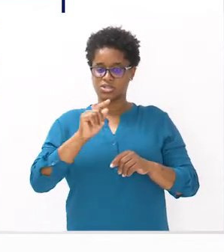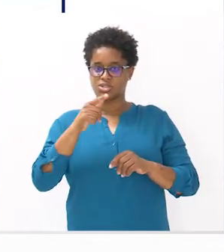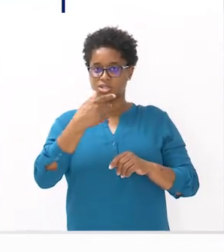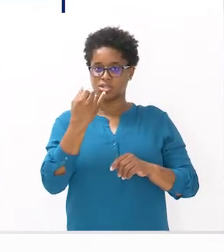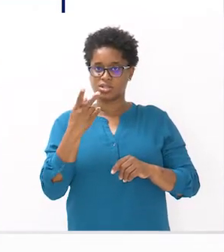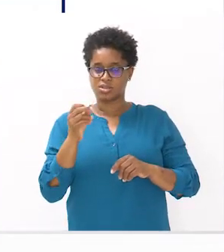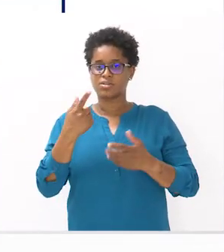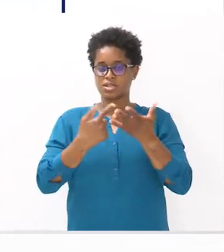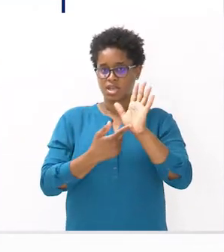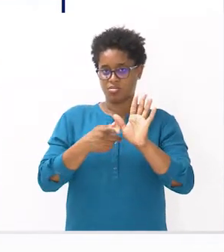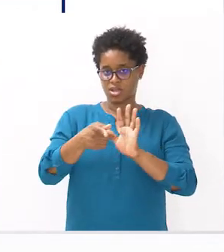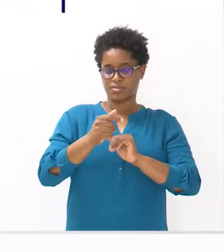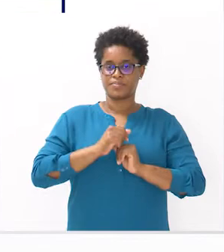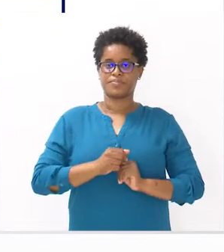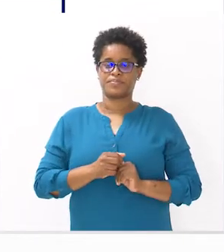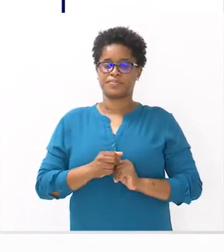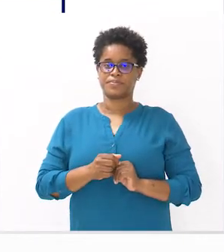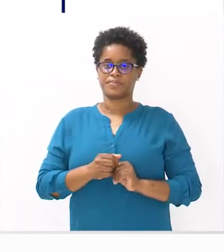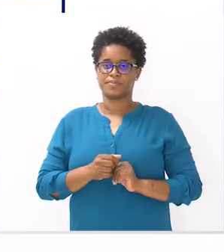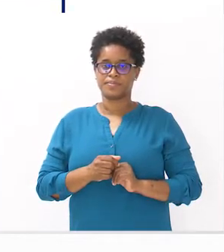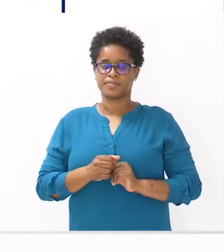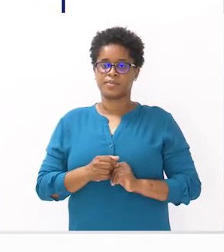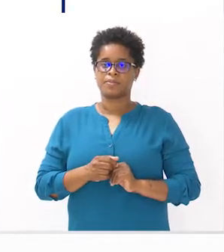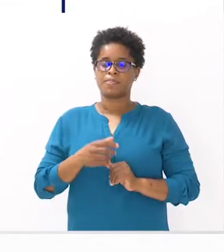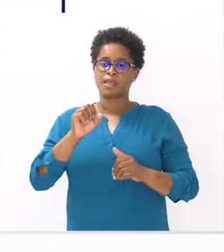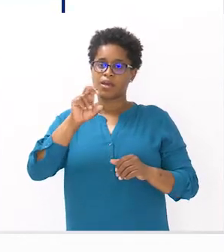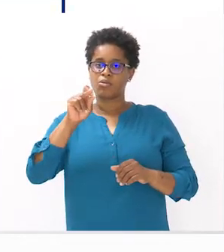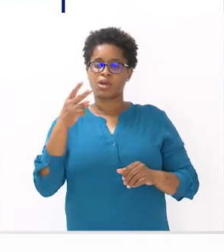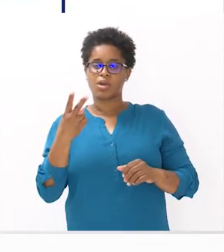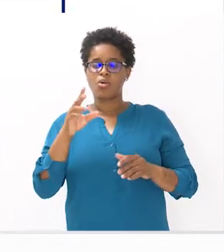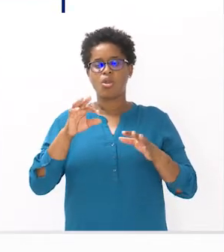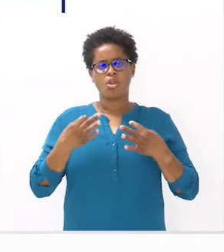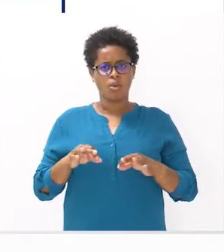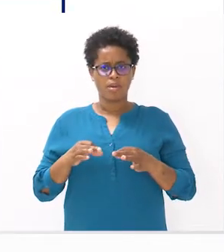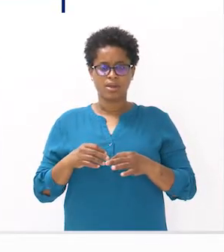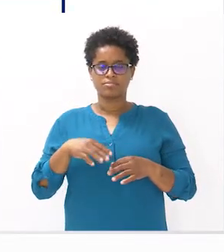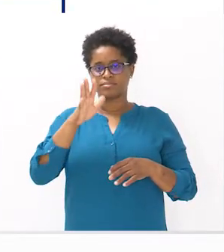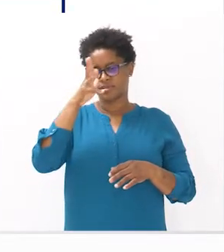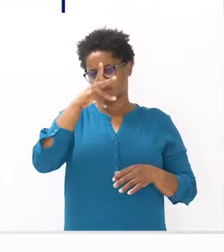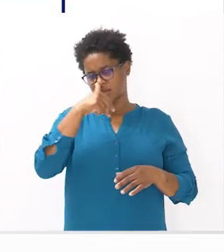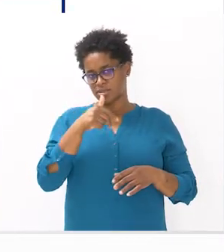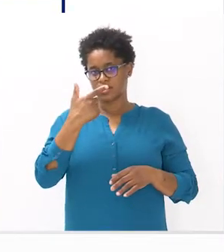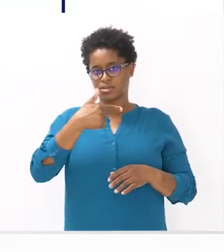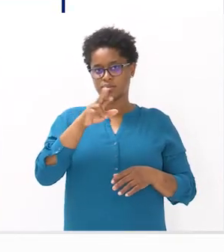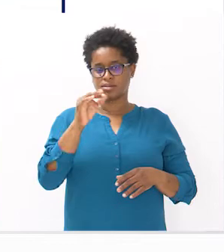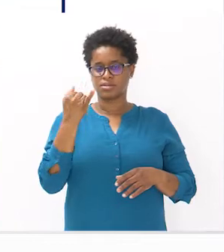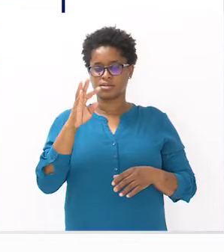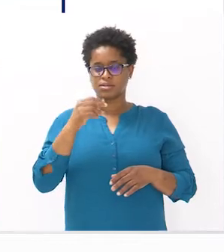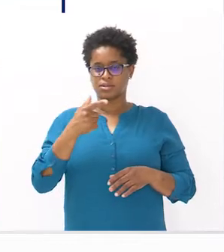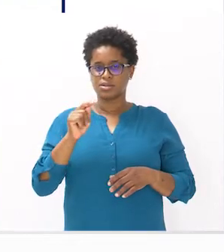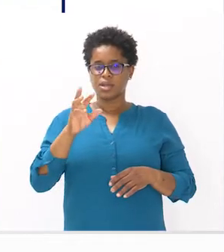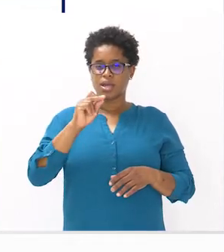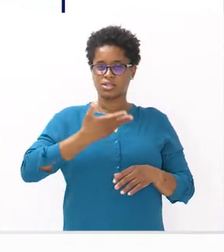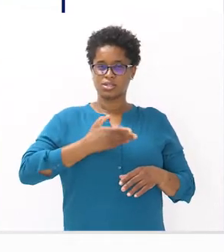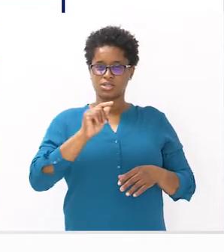temos exemplos. Grau normal. Triste é um adjetivo que está